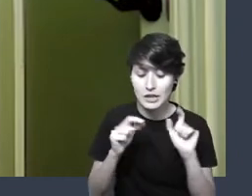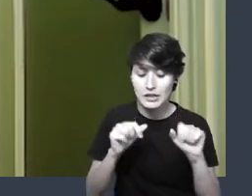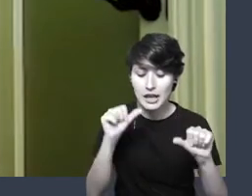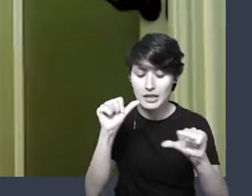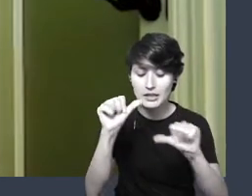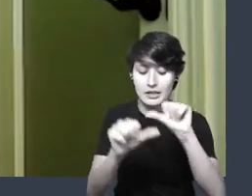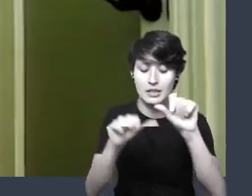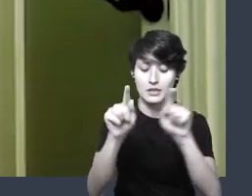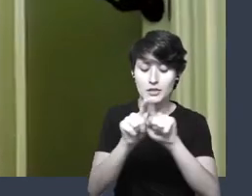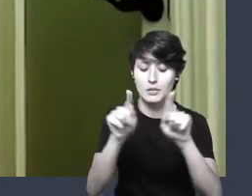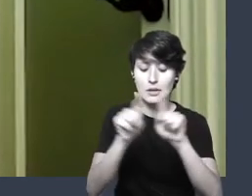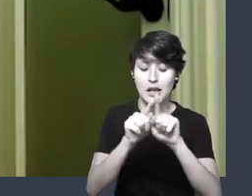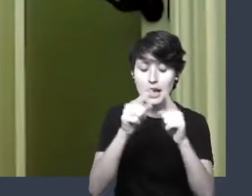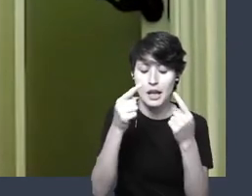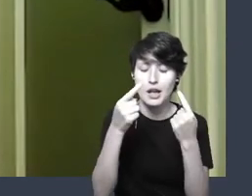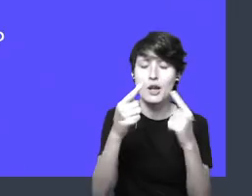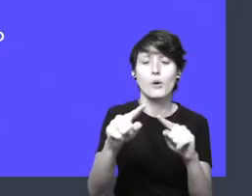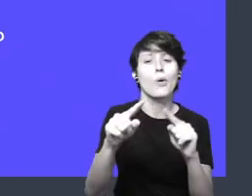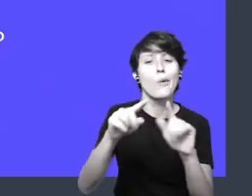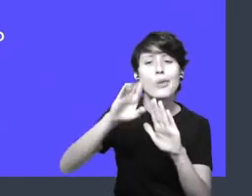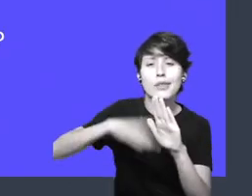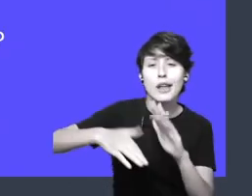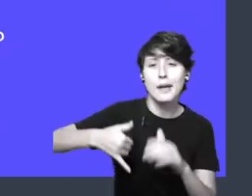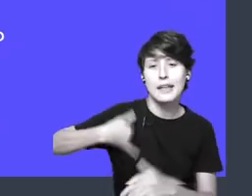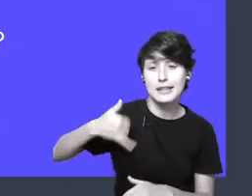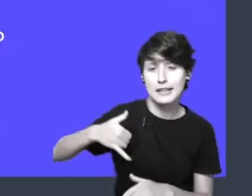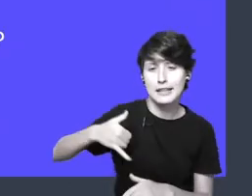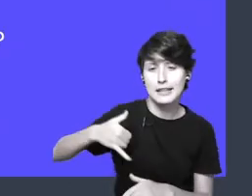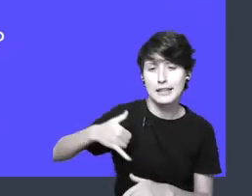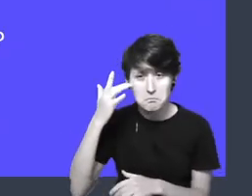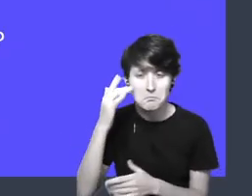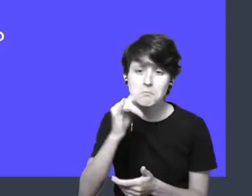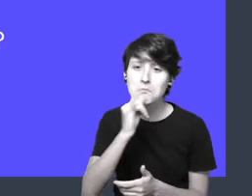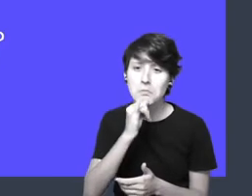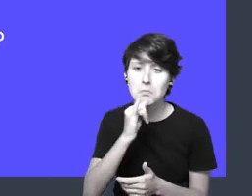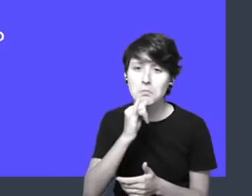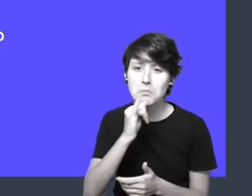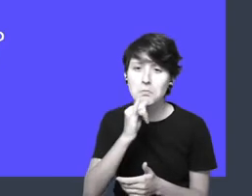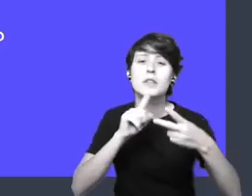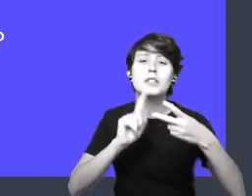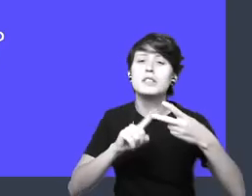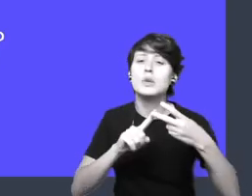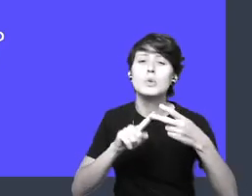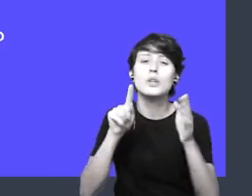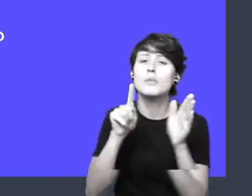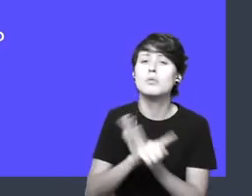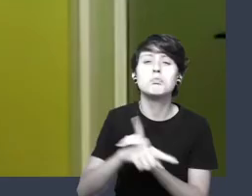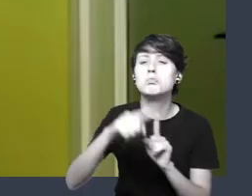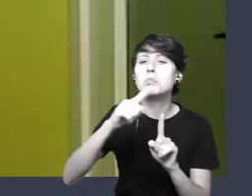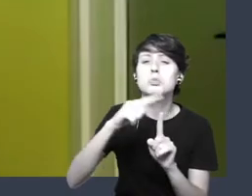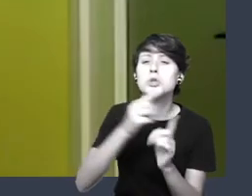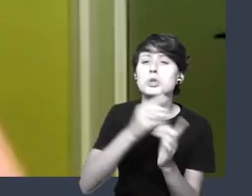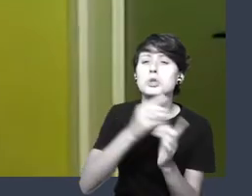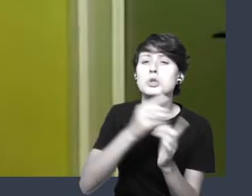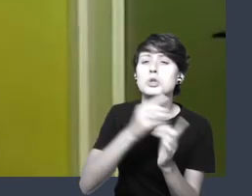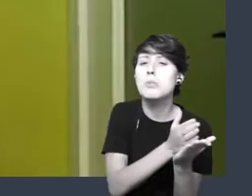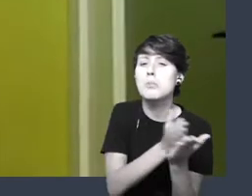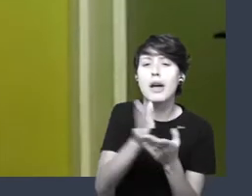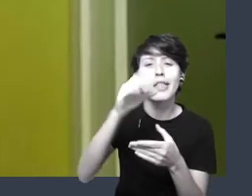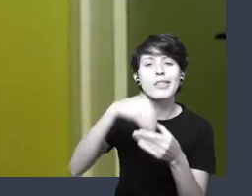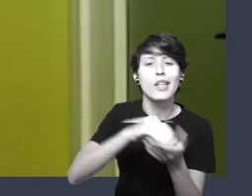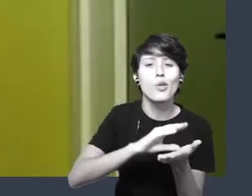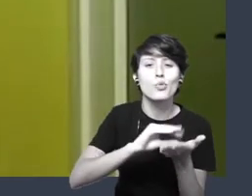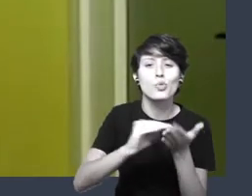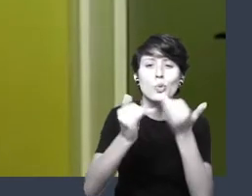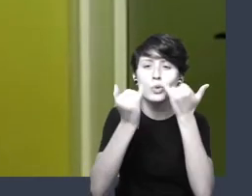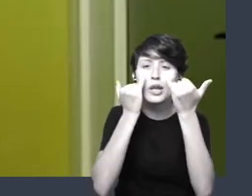ser contra minoridades, por exemplo? A segunda pergunta é, que tipo de viés existe nesses dados? Todos os tipos de dados,